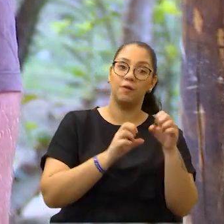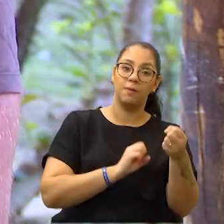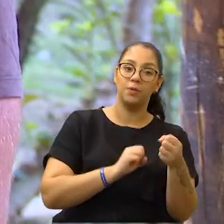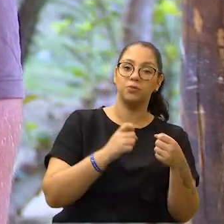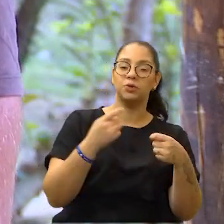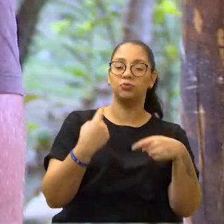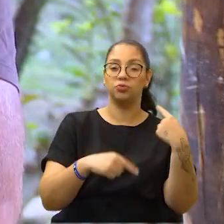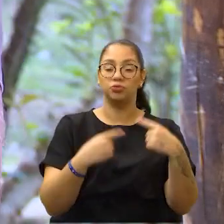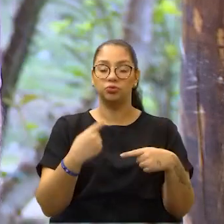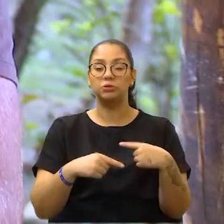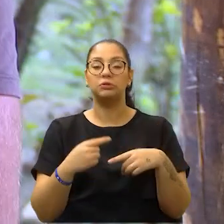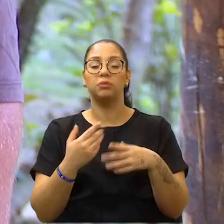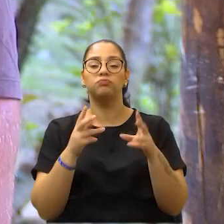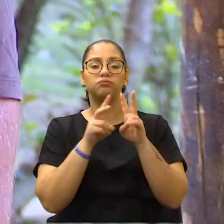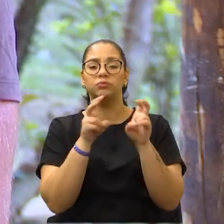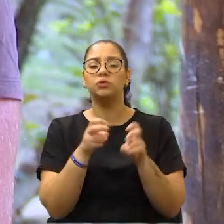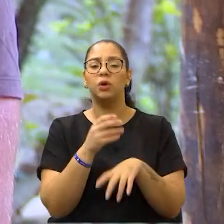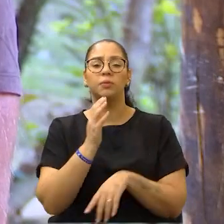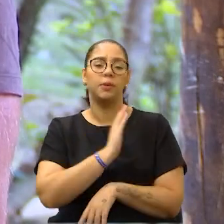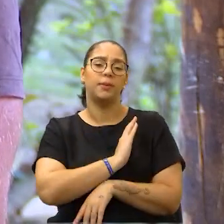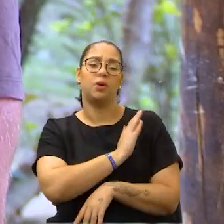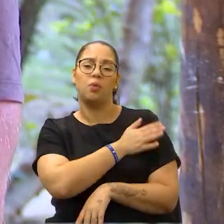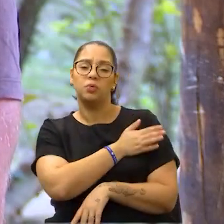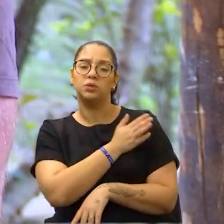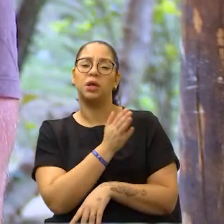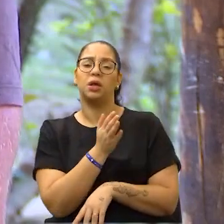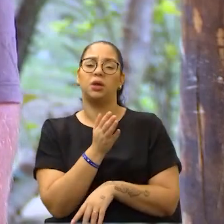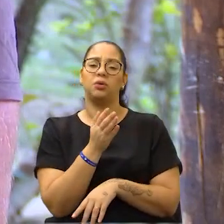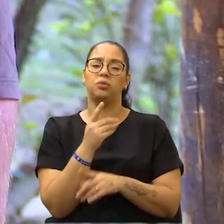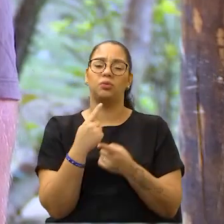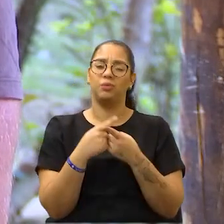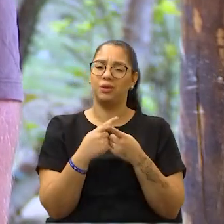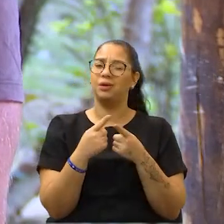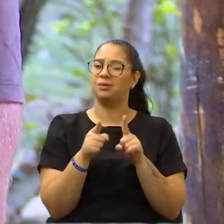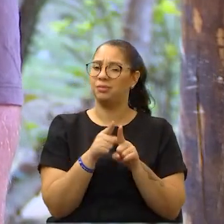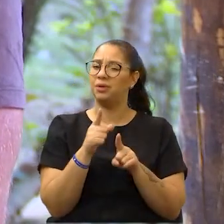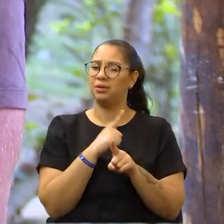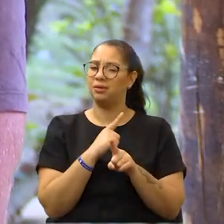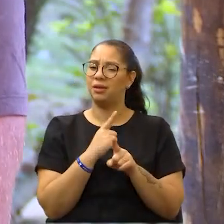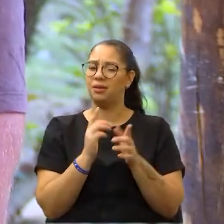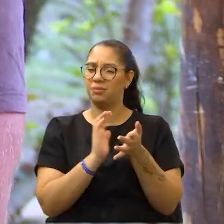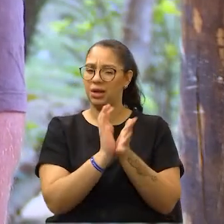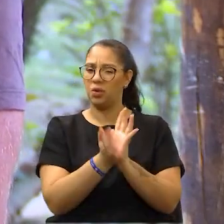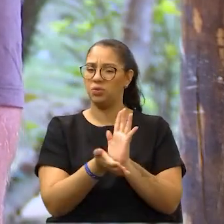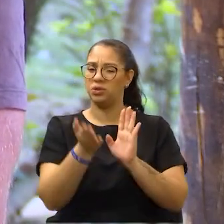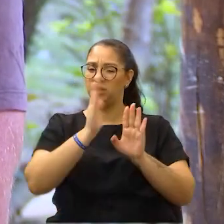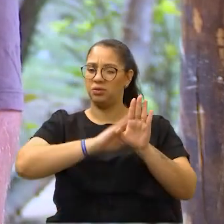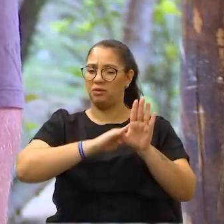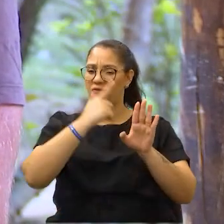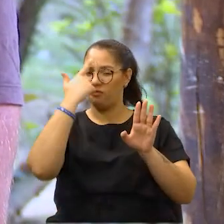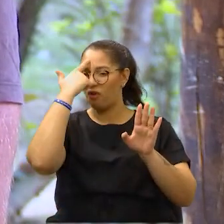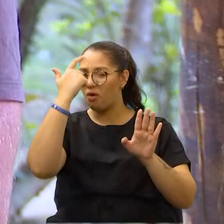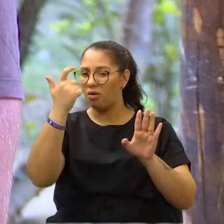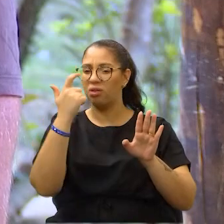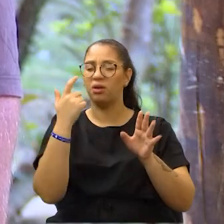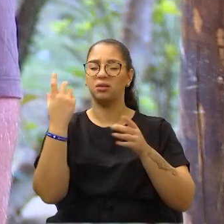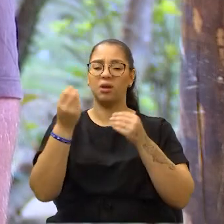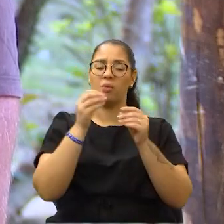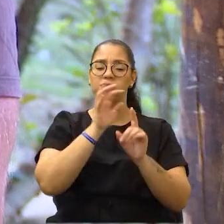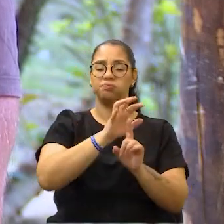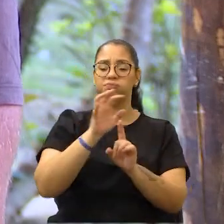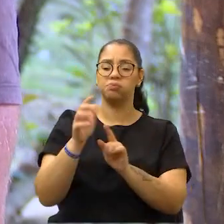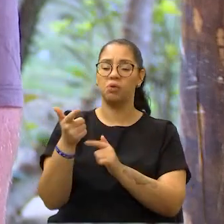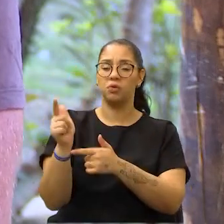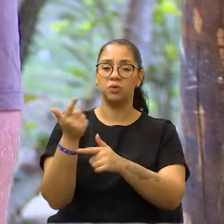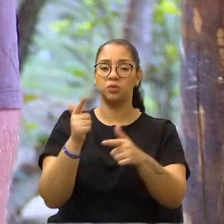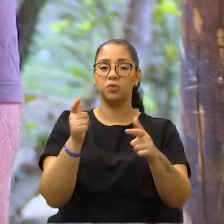dentro, a gente tem informações, discussões sobre os preconceitos, né, o quanto isso está por trás também dessas violências, né, o